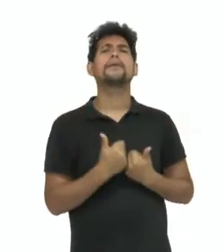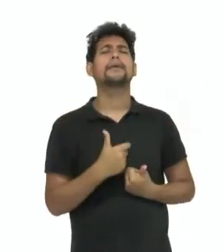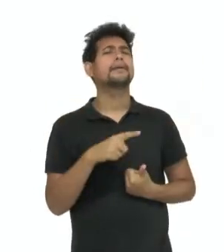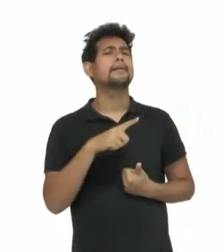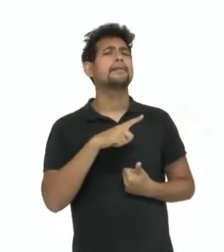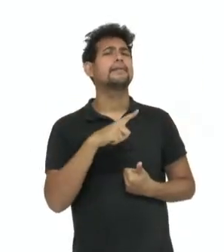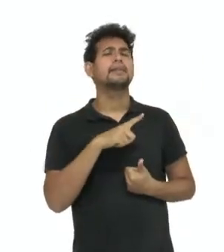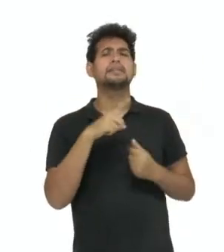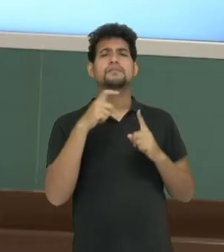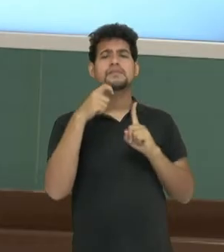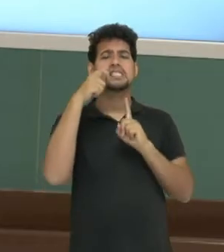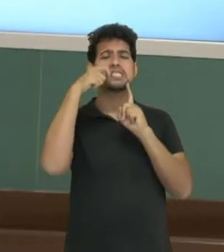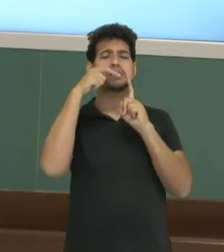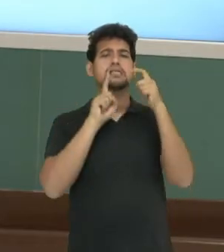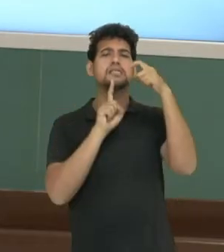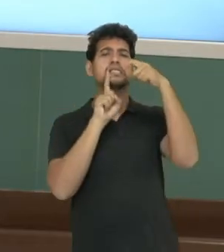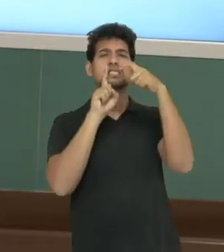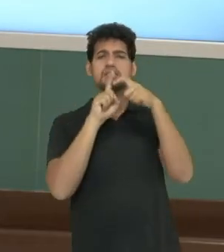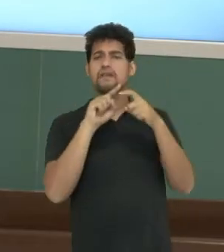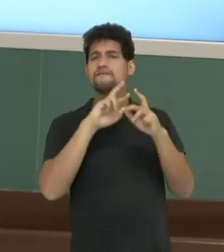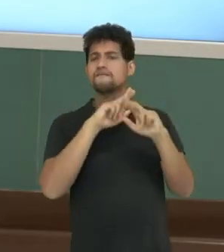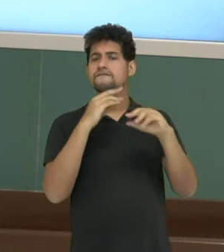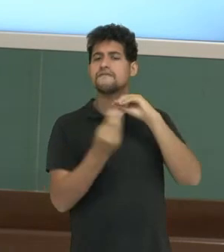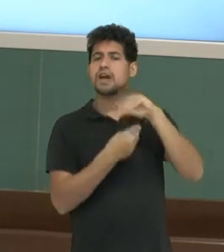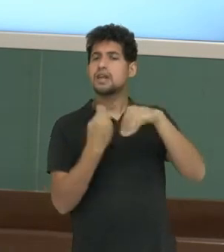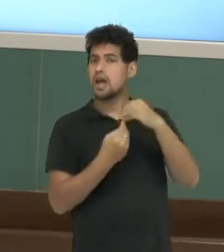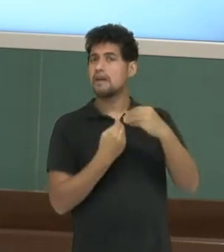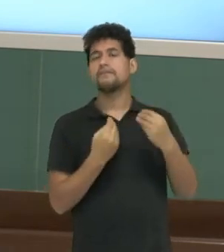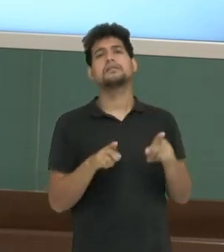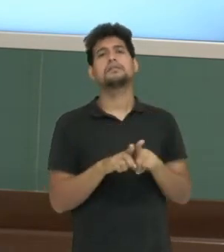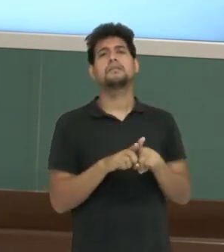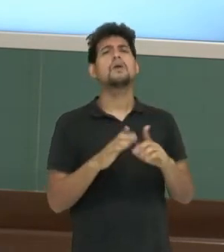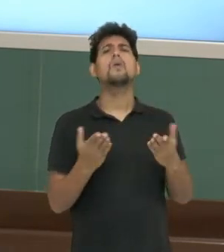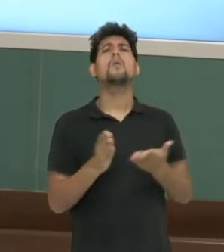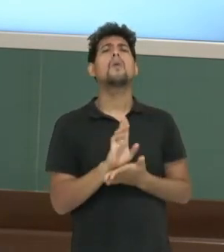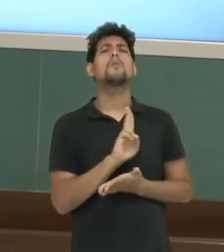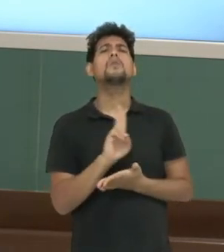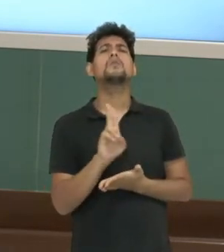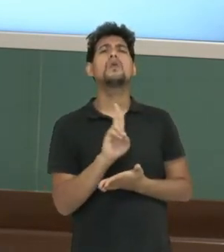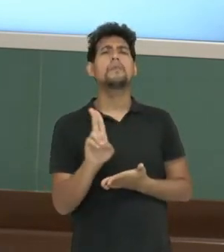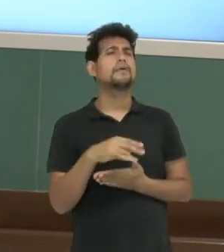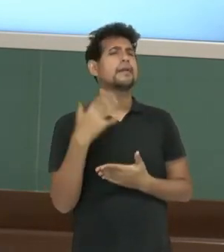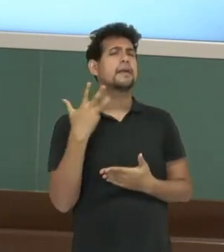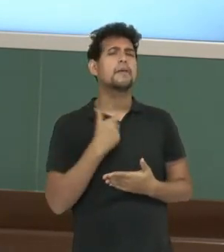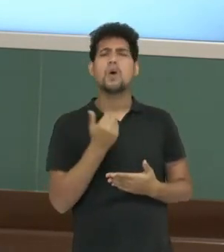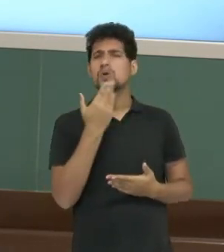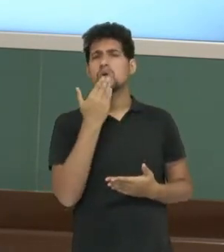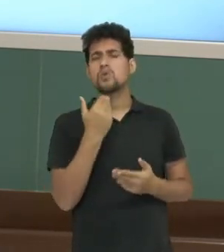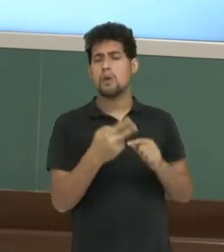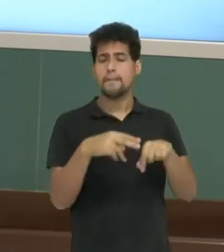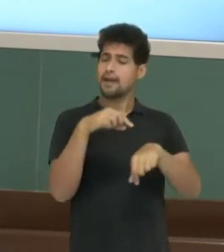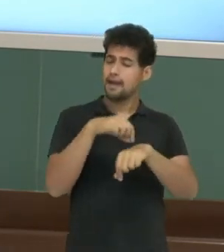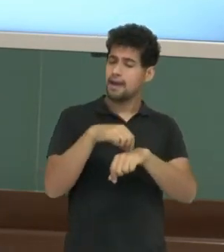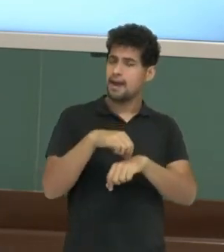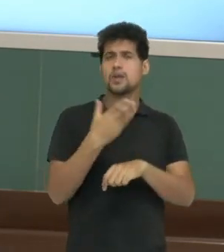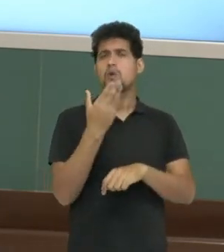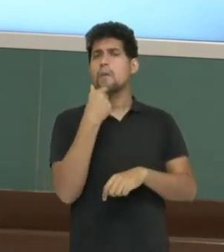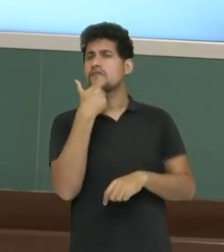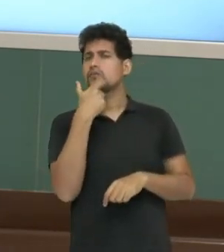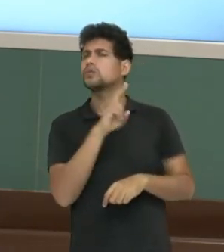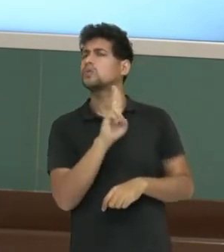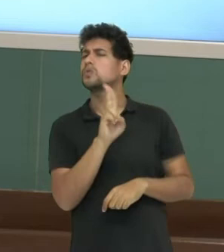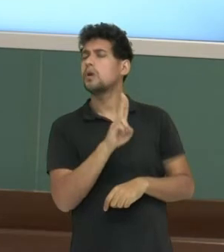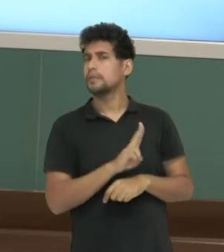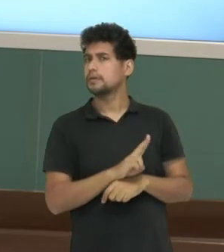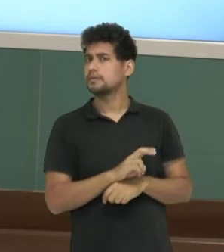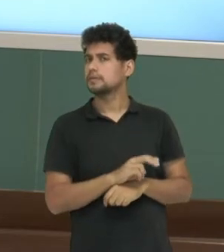têm a alimentação variada? Como que nós classificamos aqueles que comem de tudo?